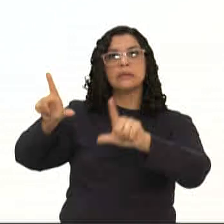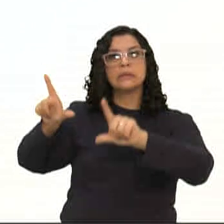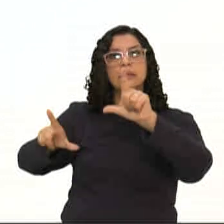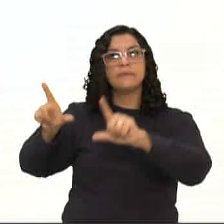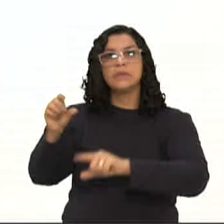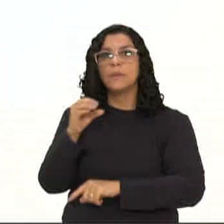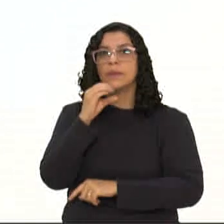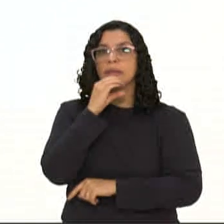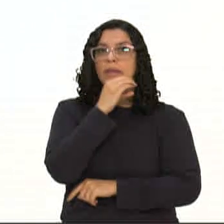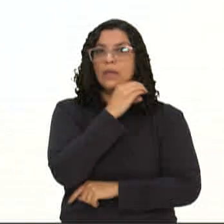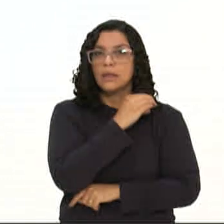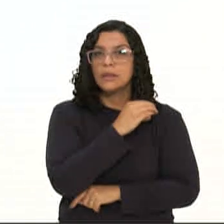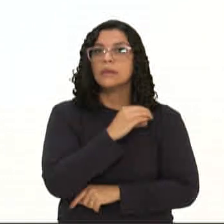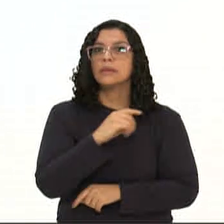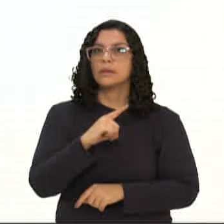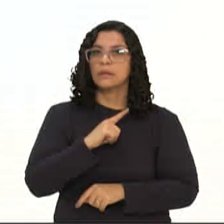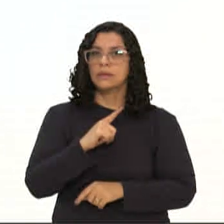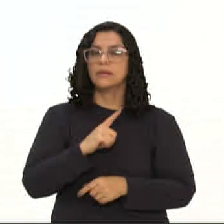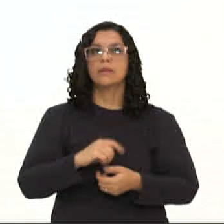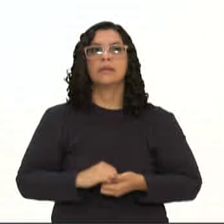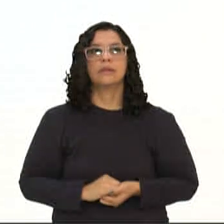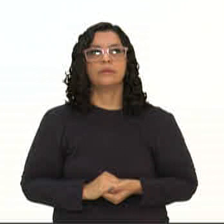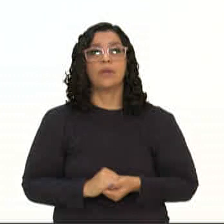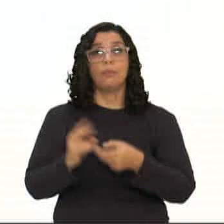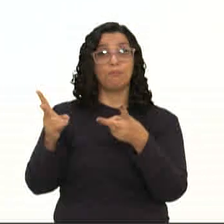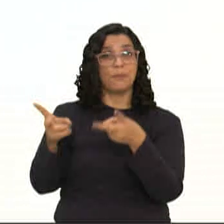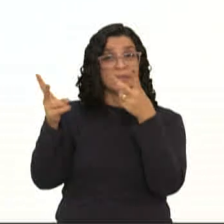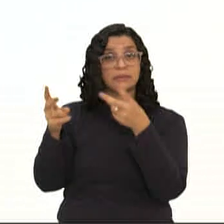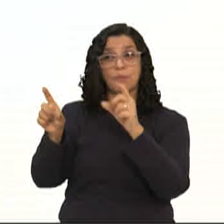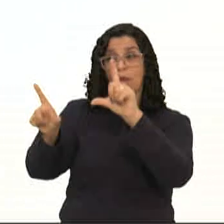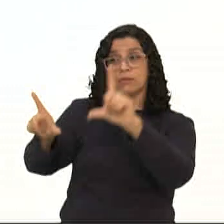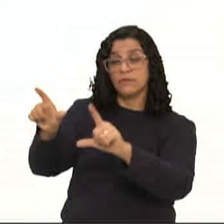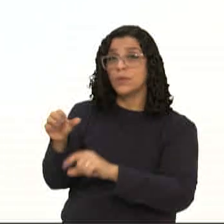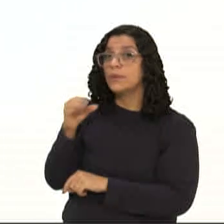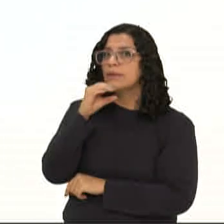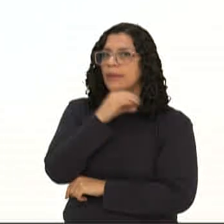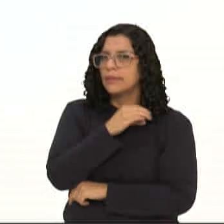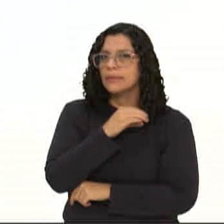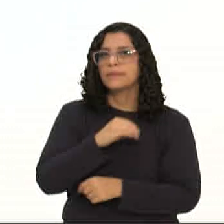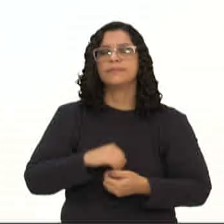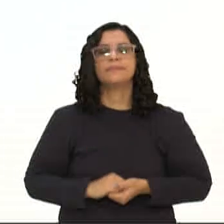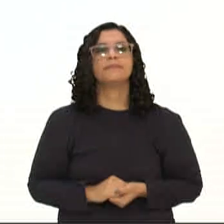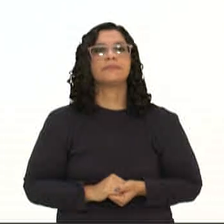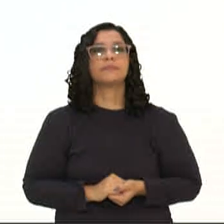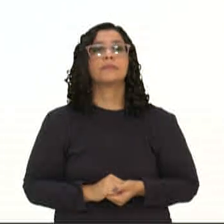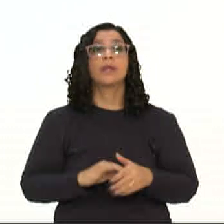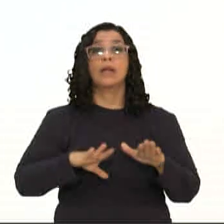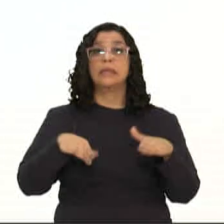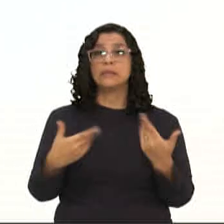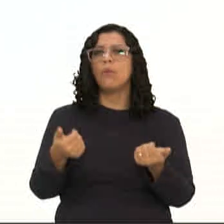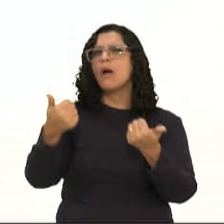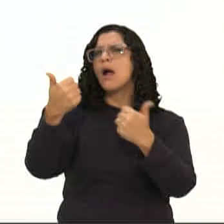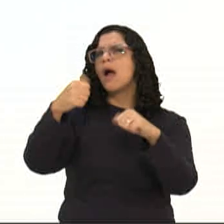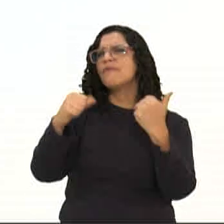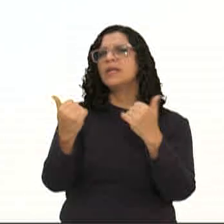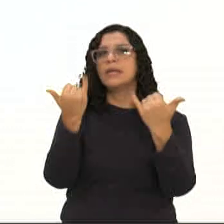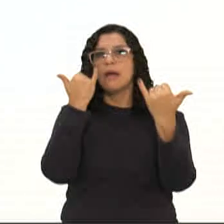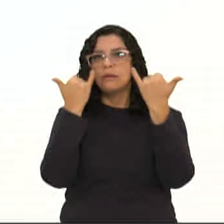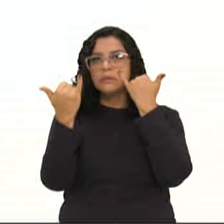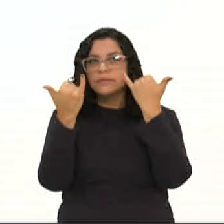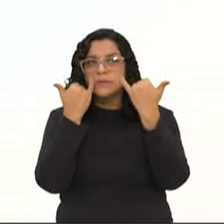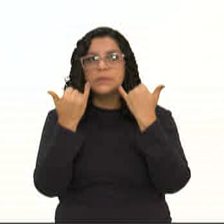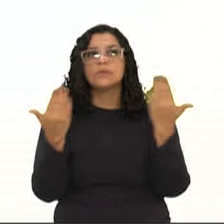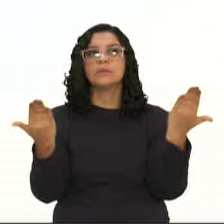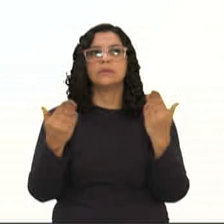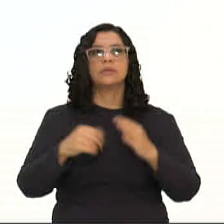um aquecimento, né? Percebe-se um aquecimento do aparelho. Sobre isso, analisa as informações a